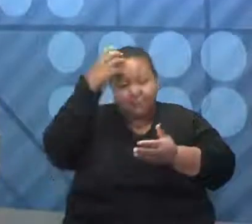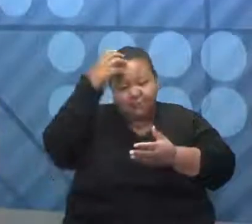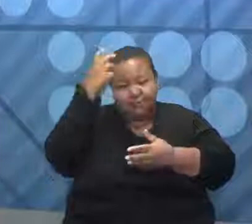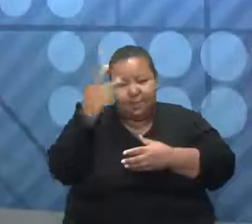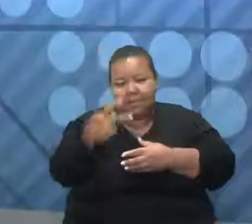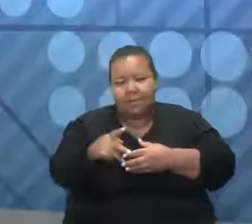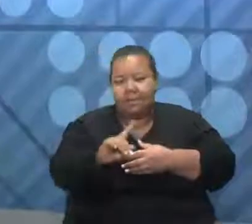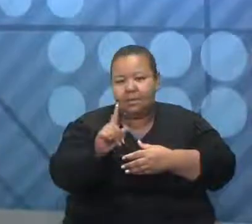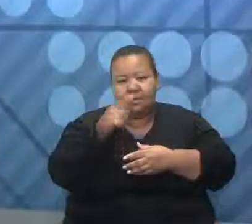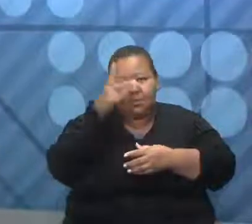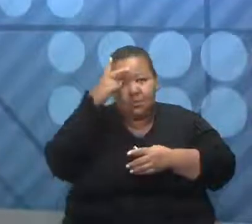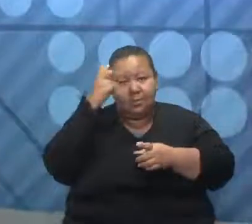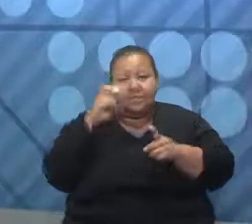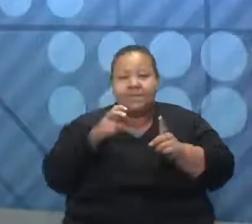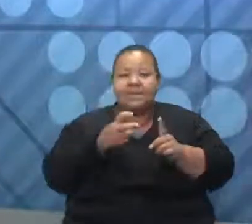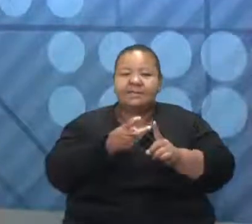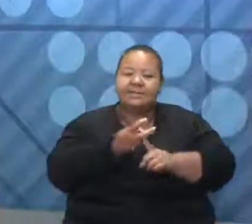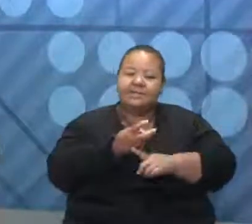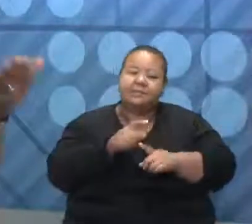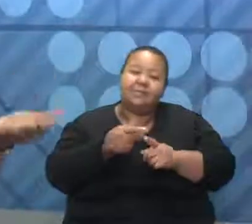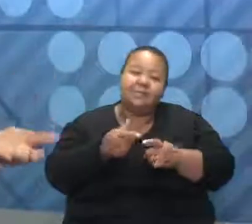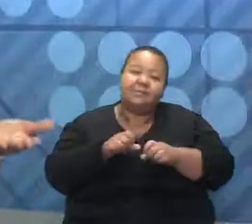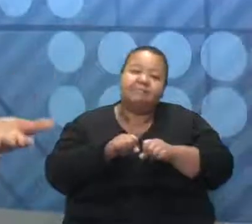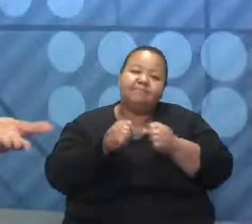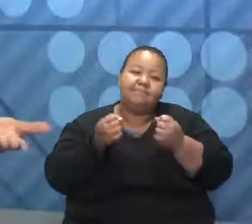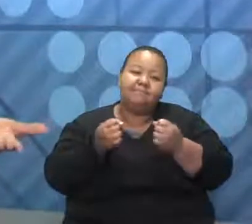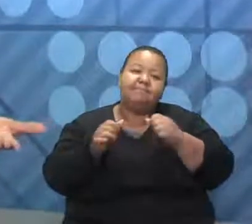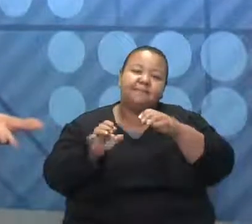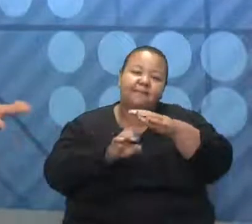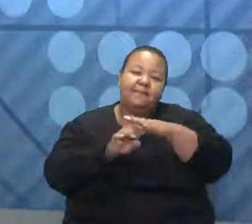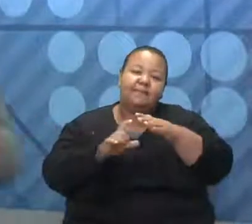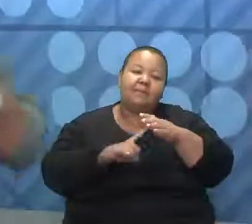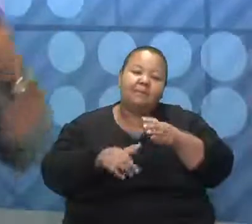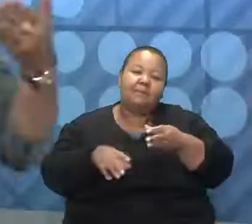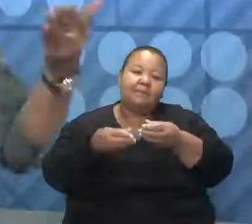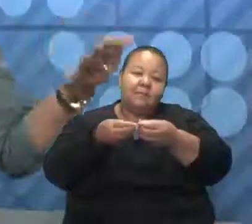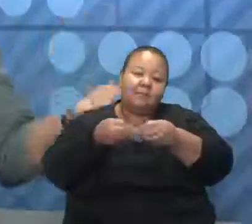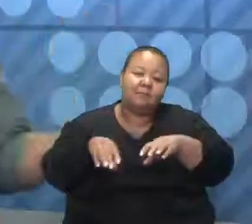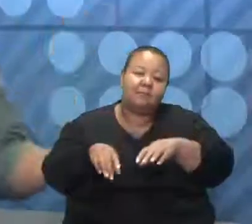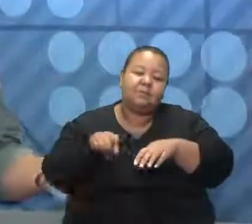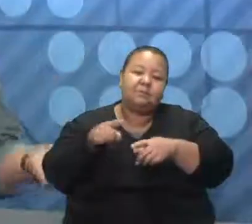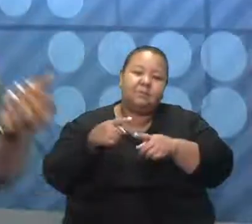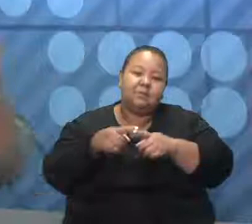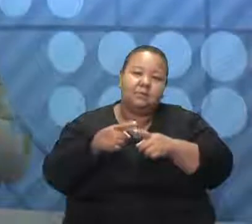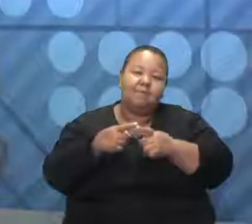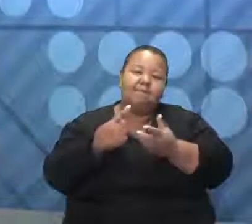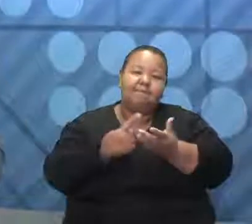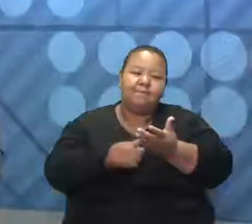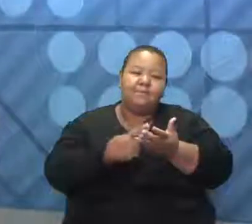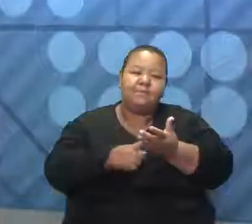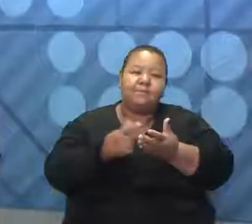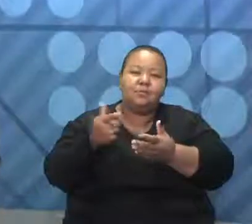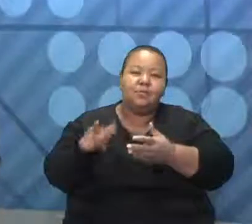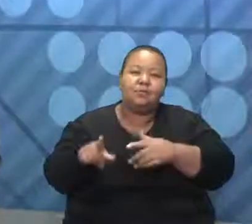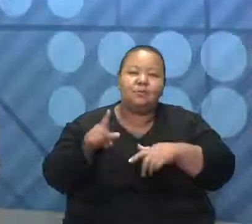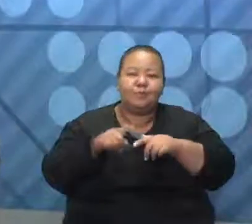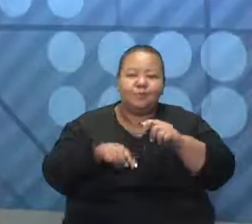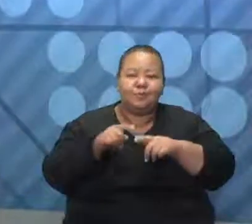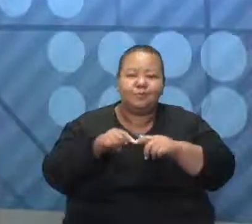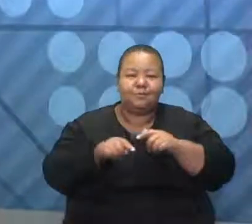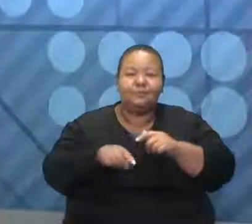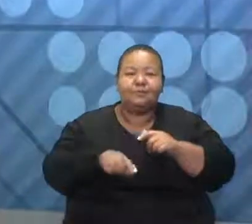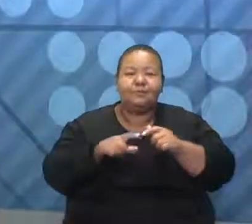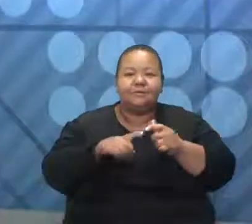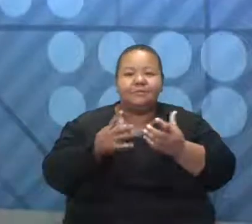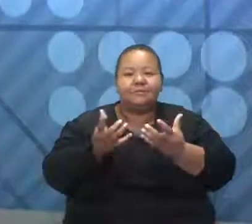Não, foi um acidente, mas foi uma avaria. A empresa teve um prejuízo ali, porque daí ela teve que me emitir um novo produto ali que eu